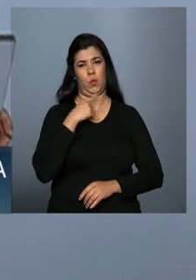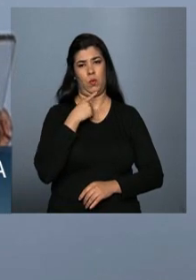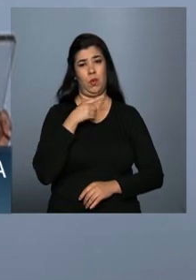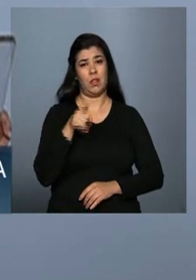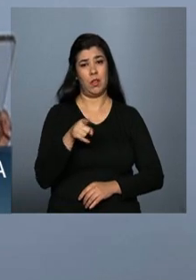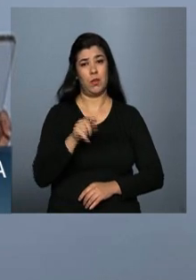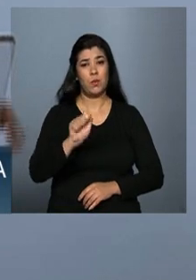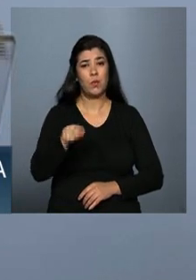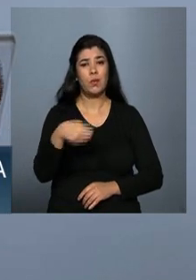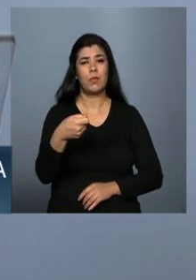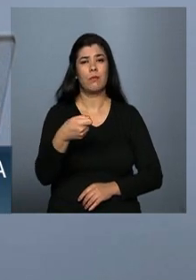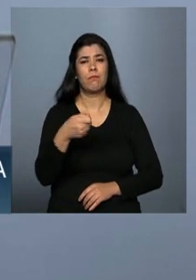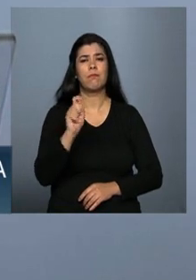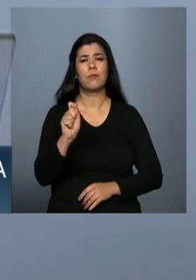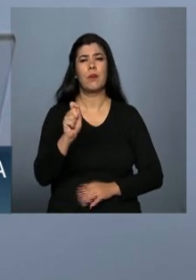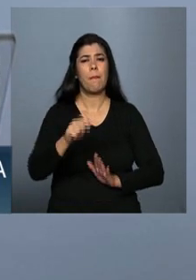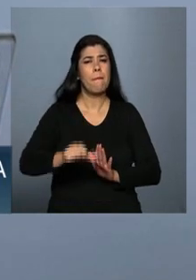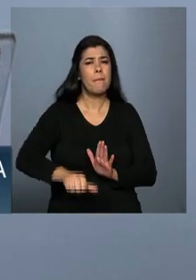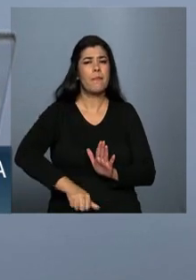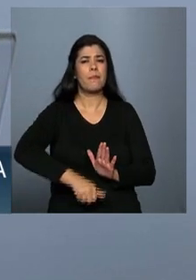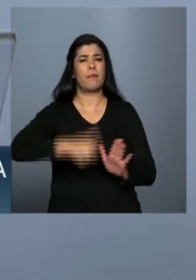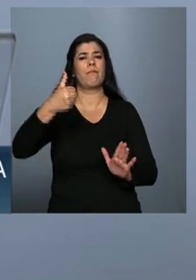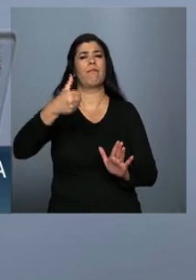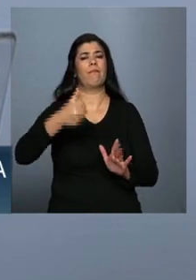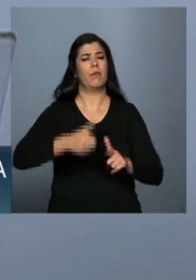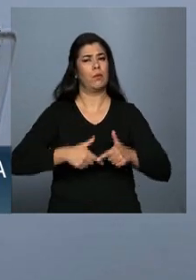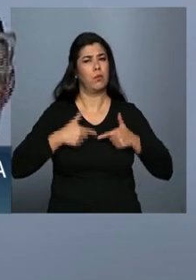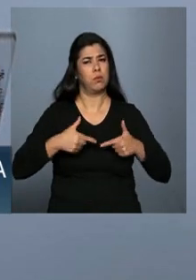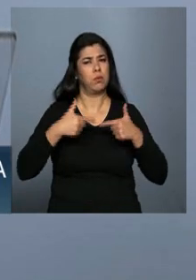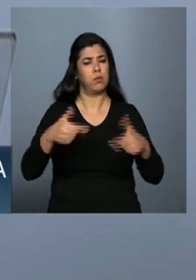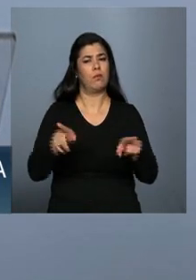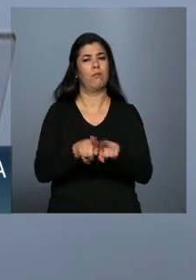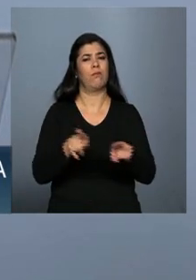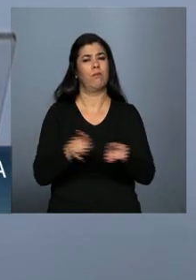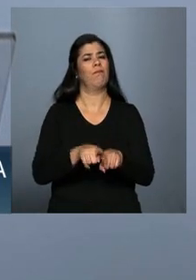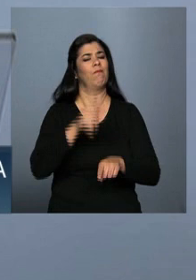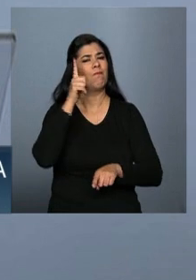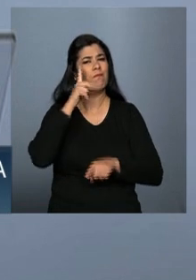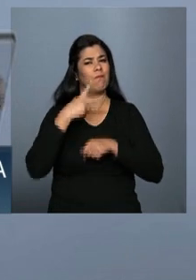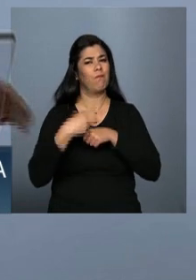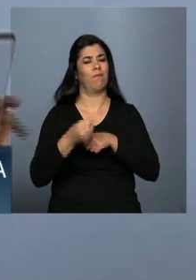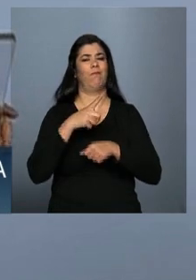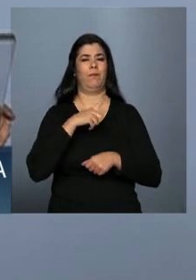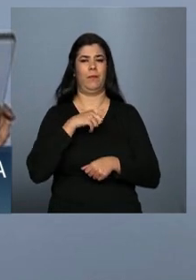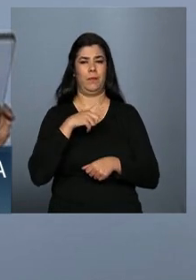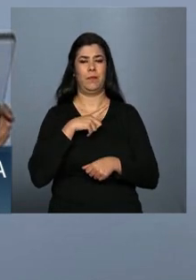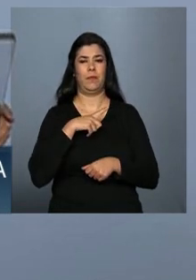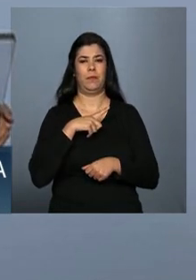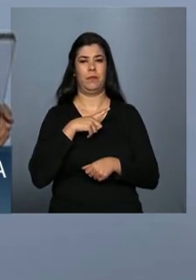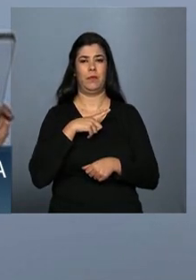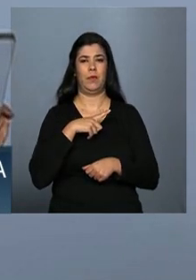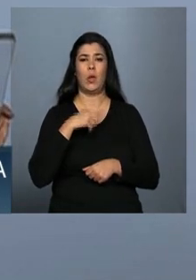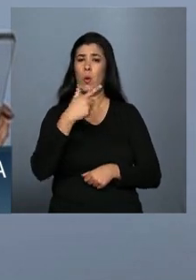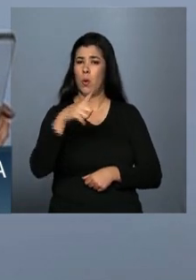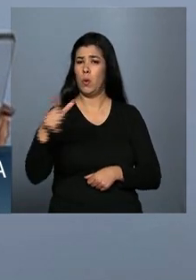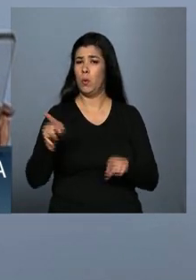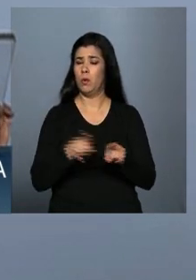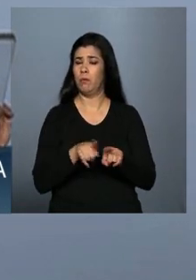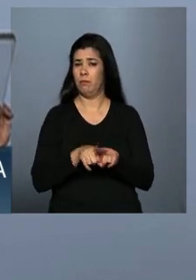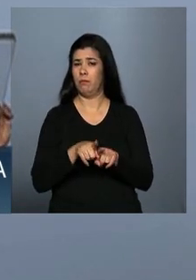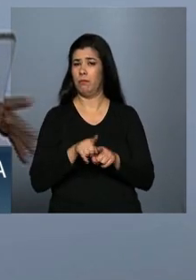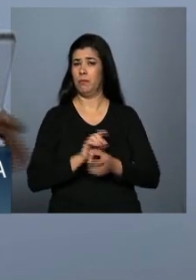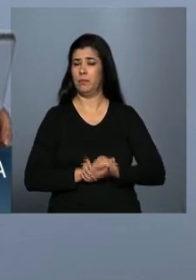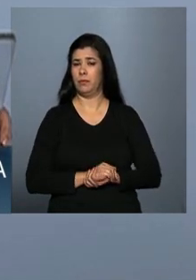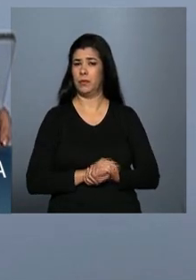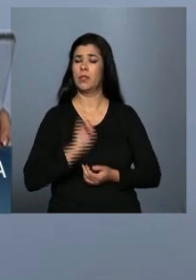o primeiro grande desafio e a primeira grande conquista. Tem outra conquista também,